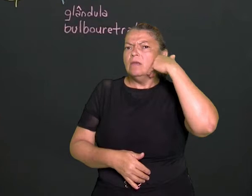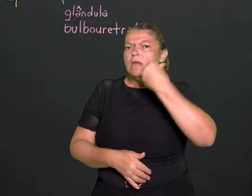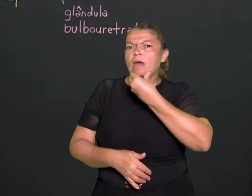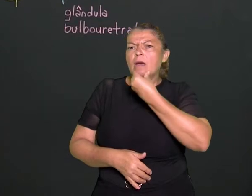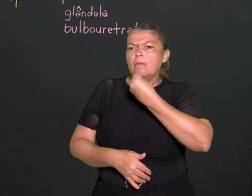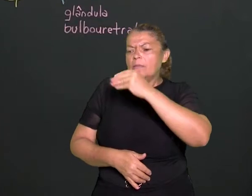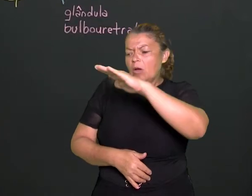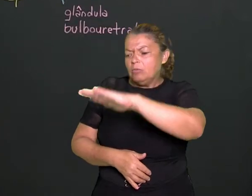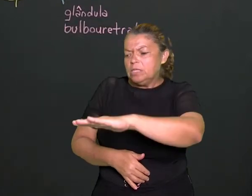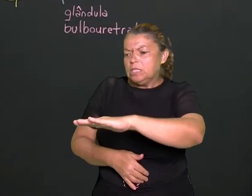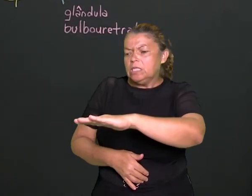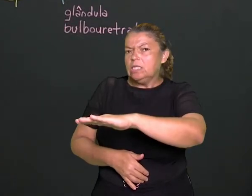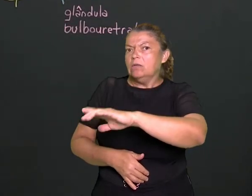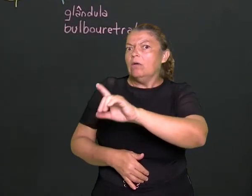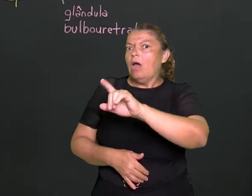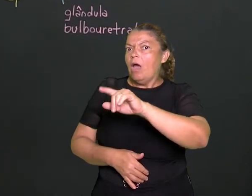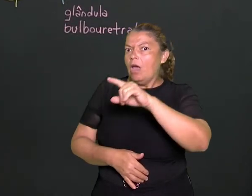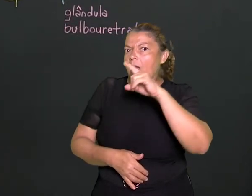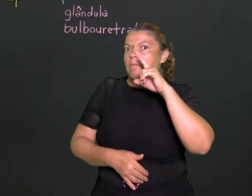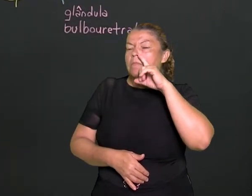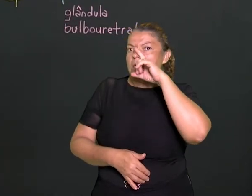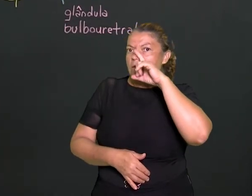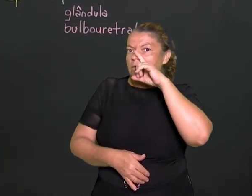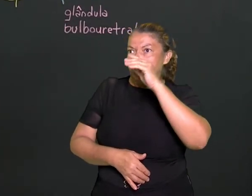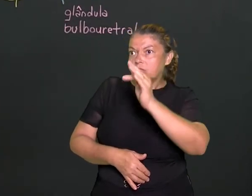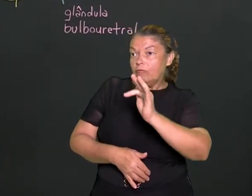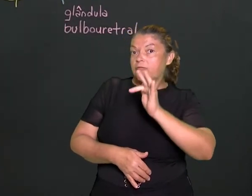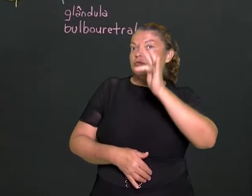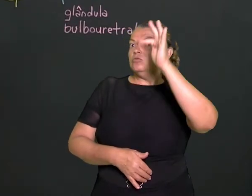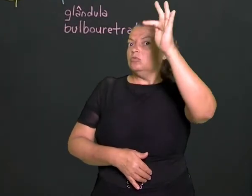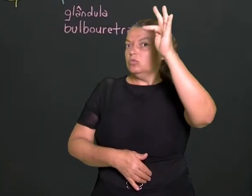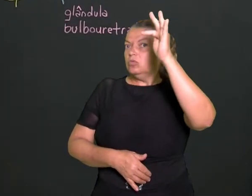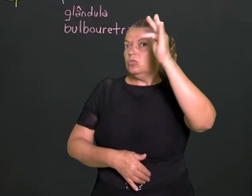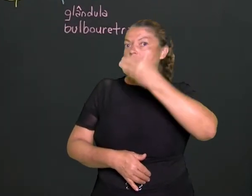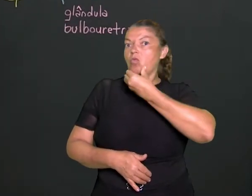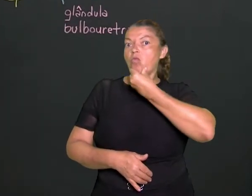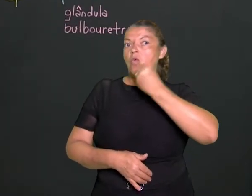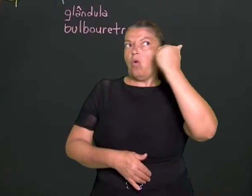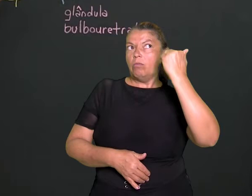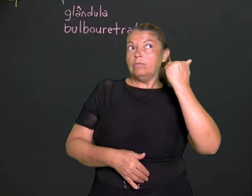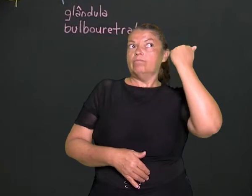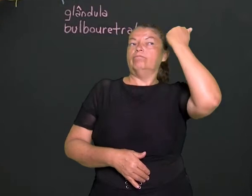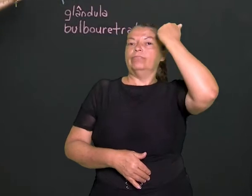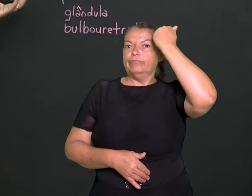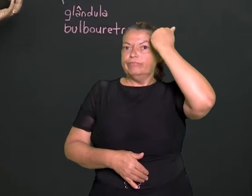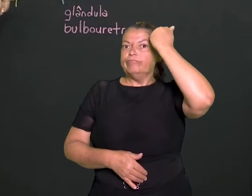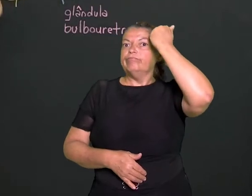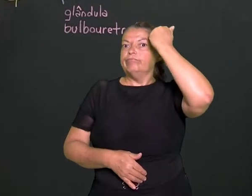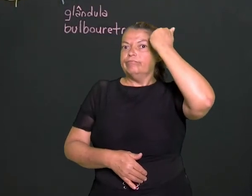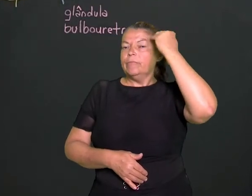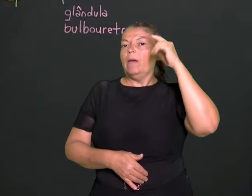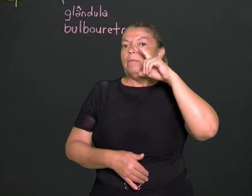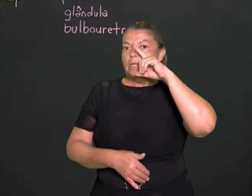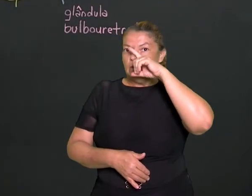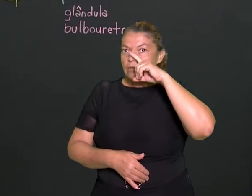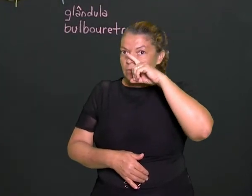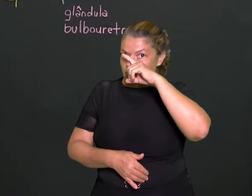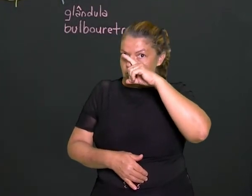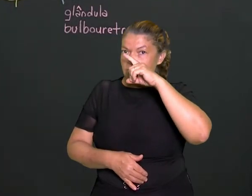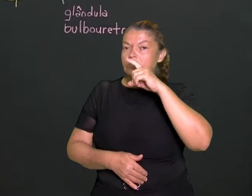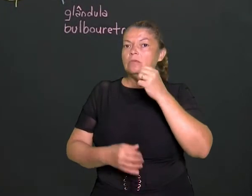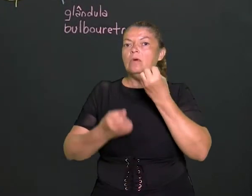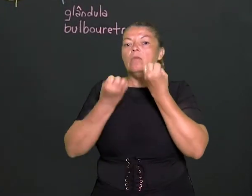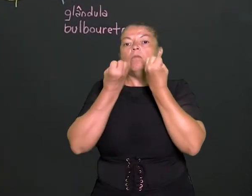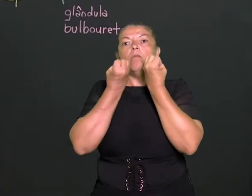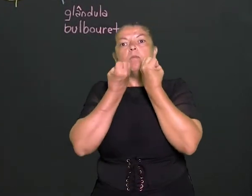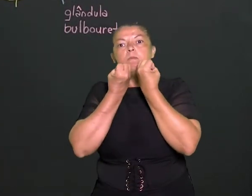ser perigosa, pode comprometer a fertilidade desse menino. Então, o fato de essa região, os testículos,